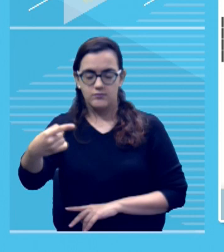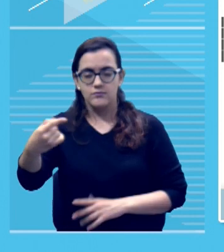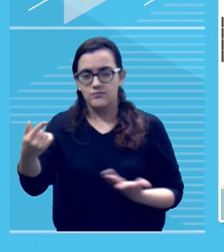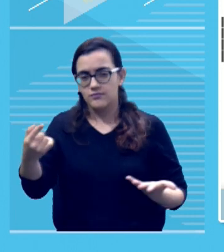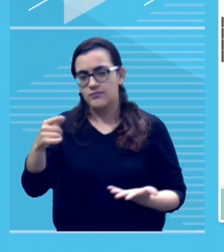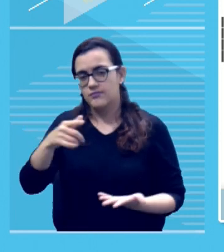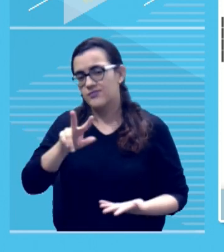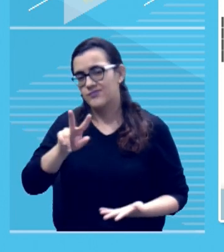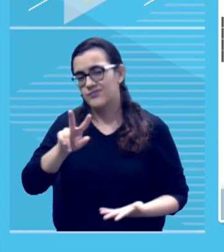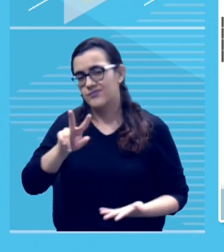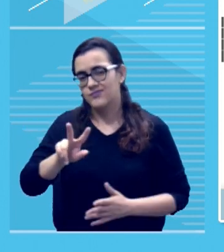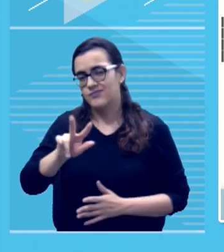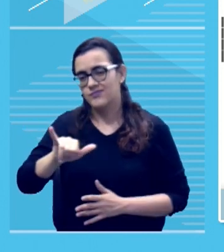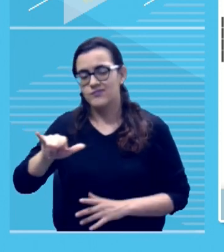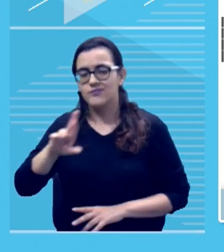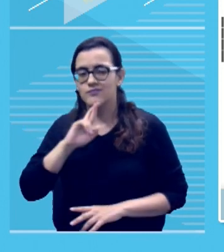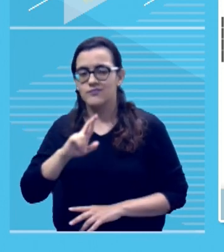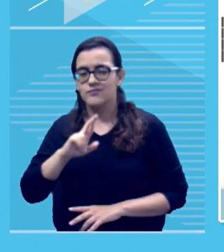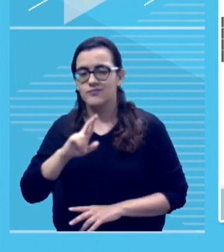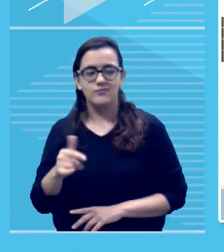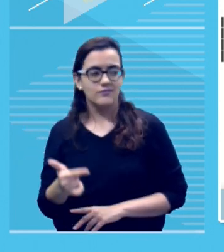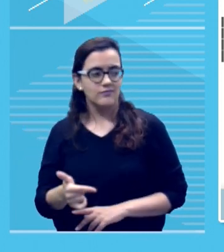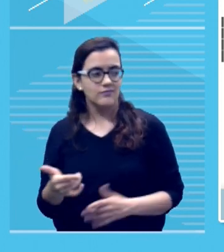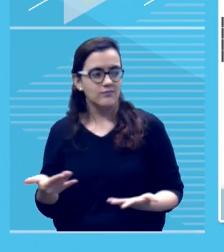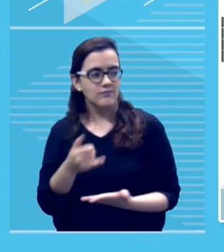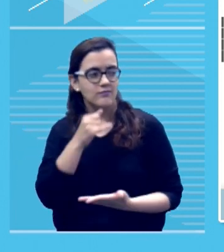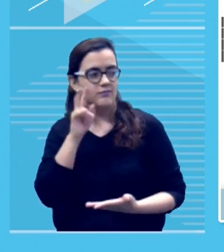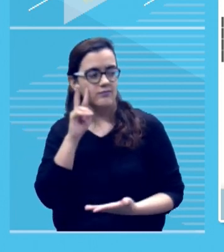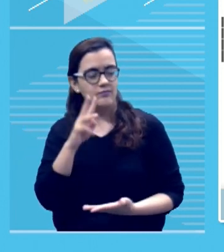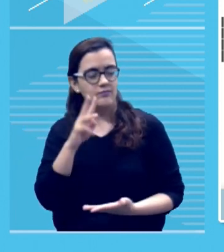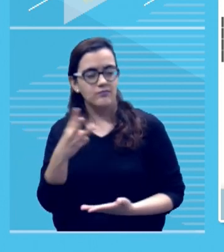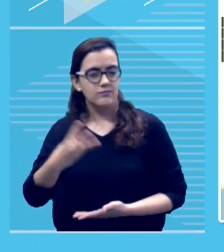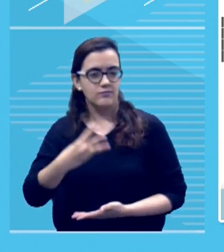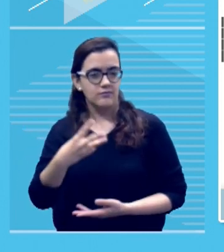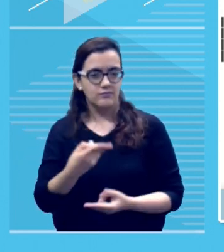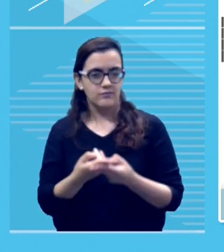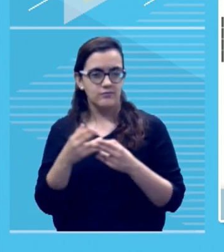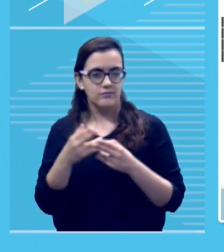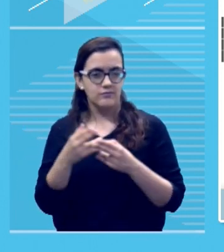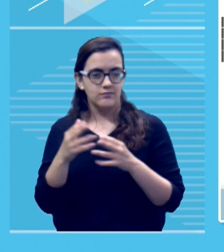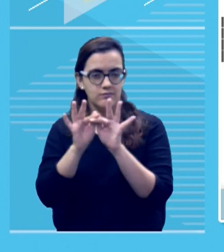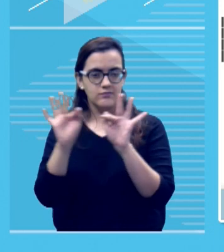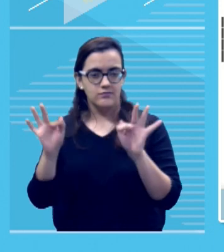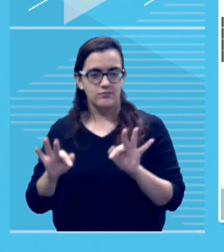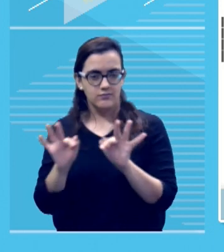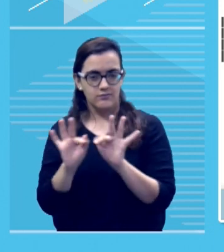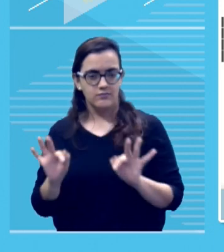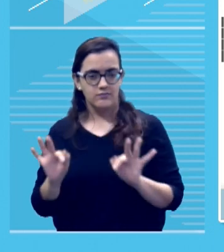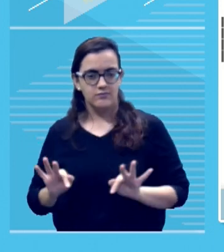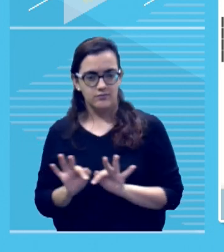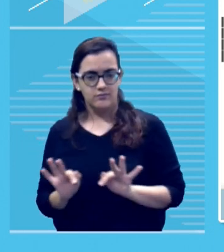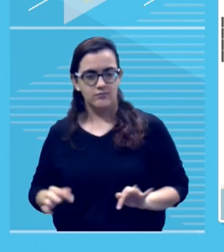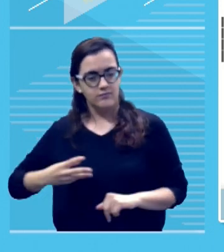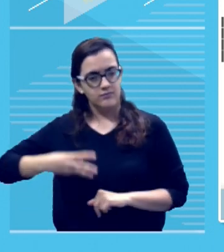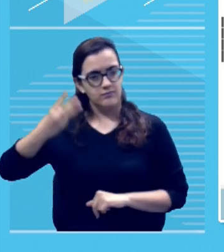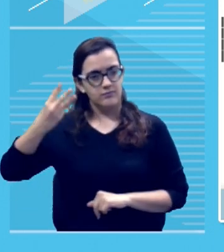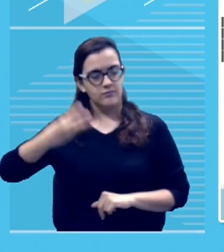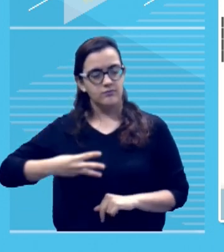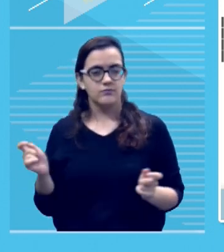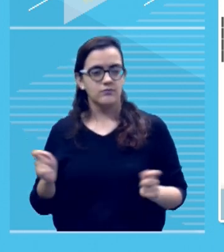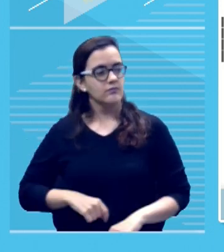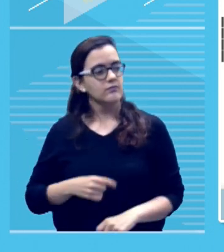Os 6 isômeros óticos. Então, tá as três fórmulas representadas aí, tá? Então, por isso que é essencial que